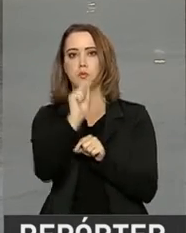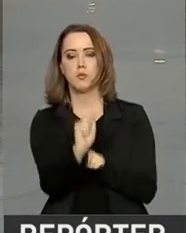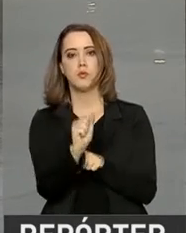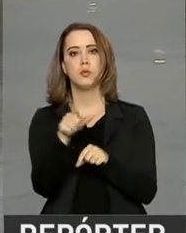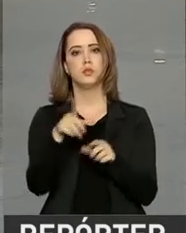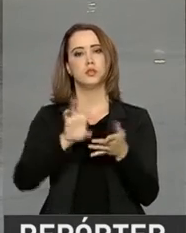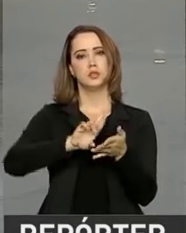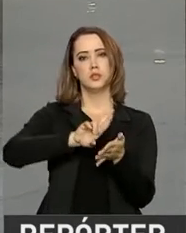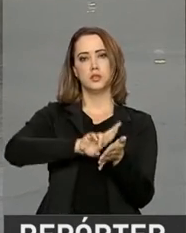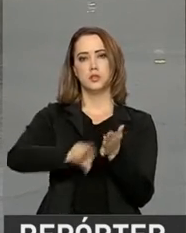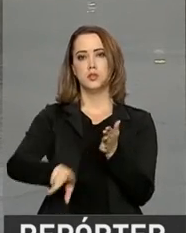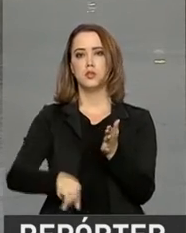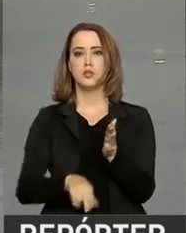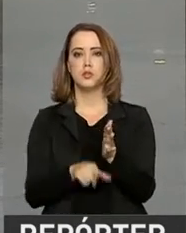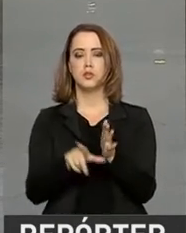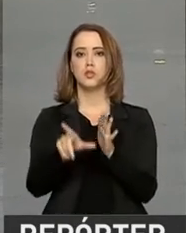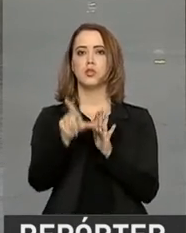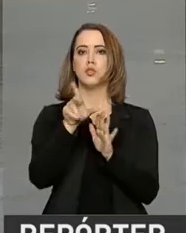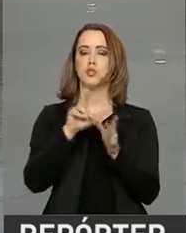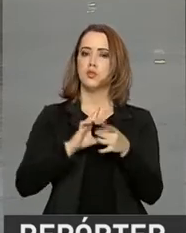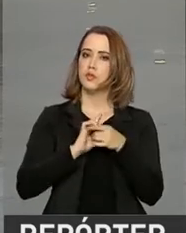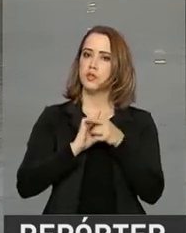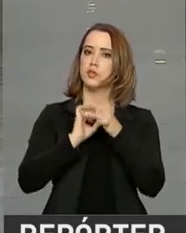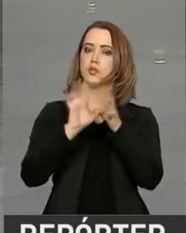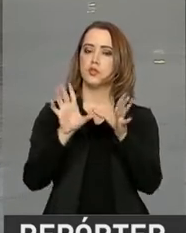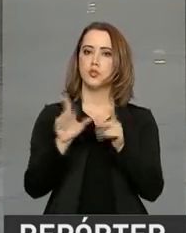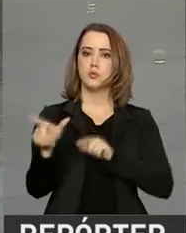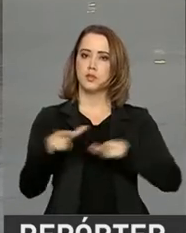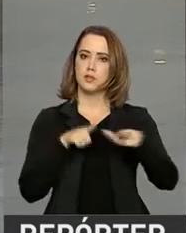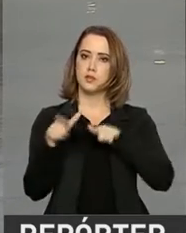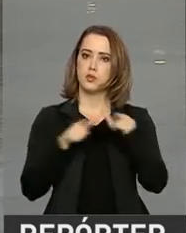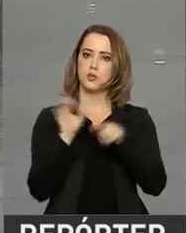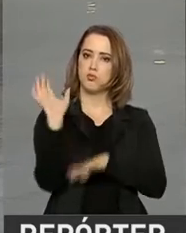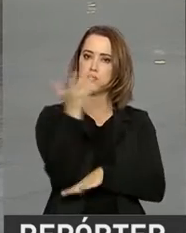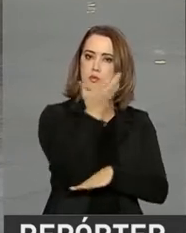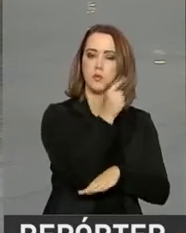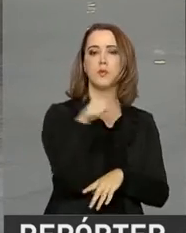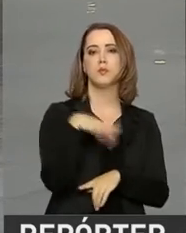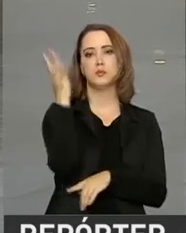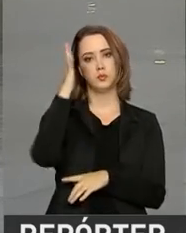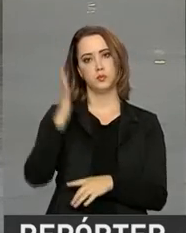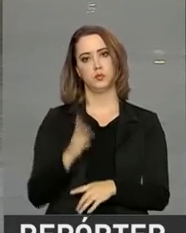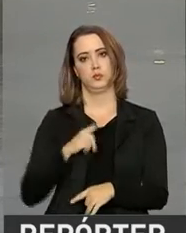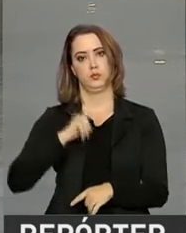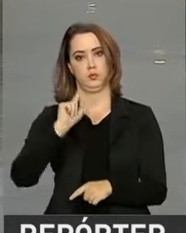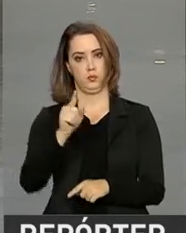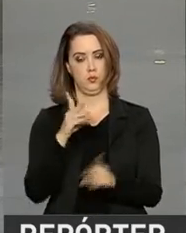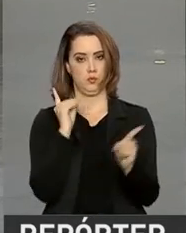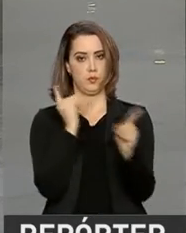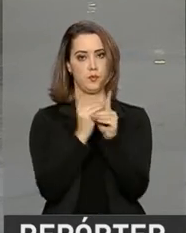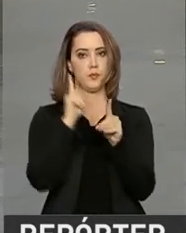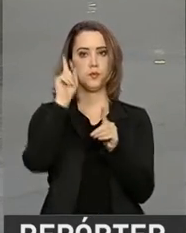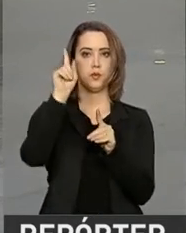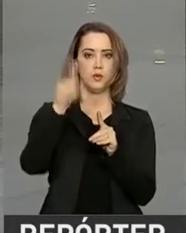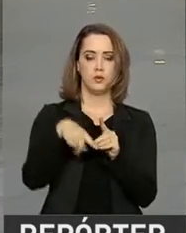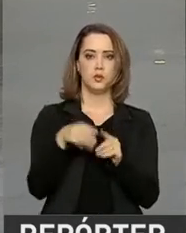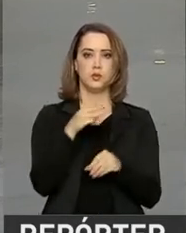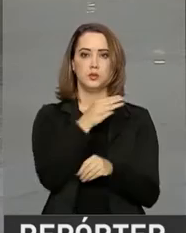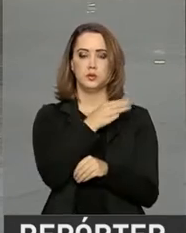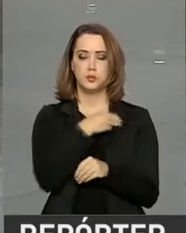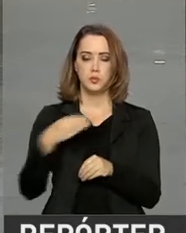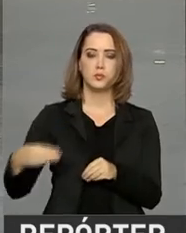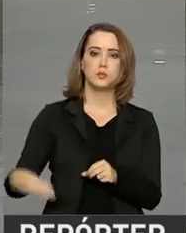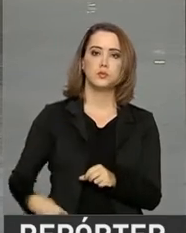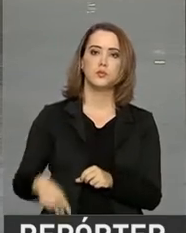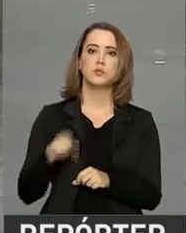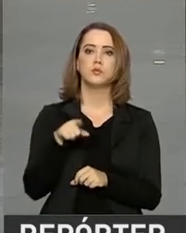licenciamentos ambientais no país o ministro das cidades dona uso afirmou que durante o encontro o ministro do meio